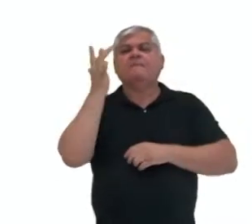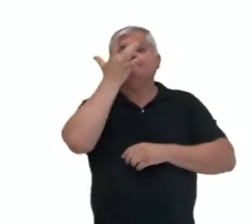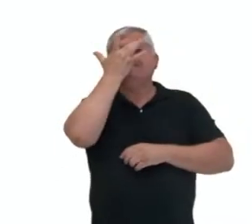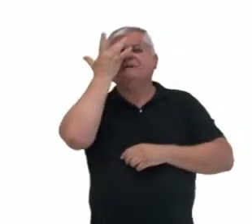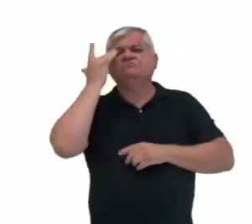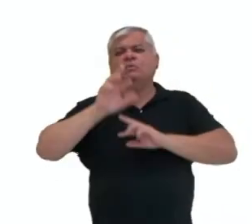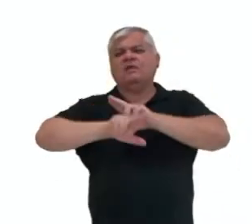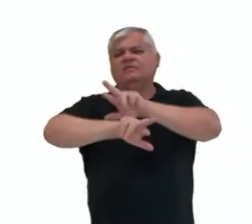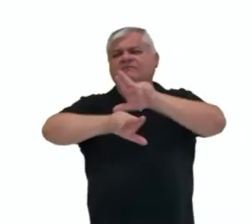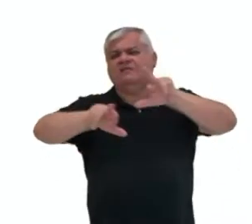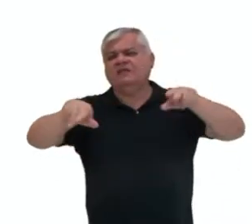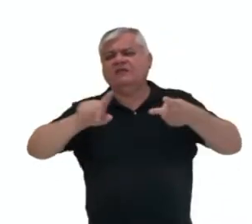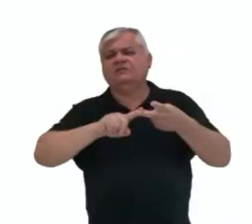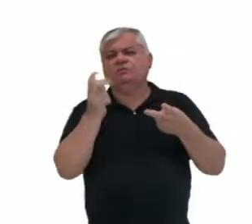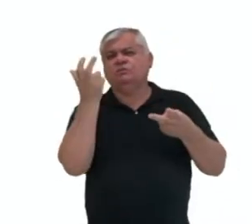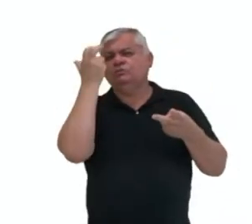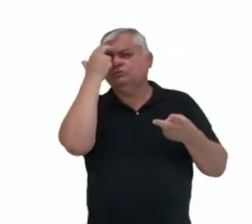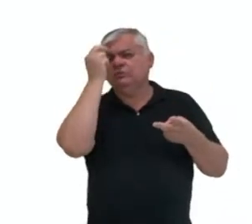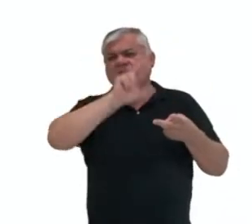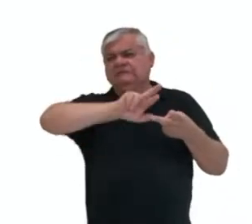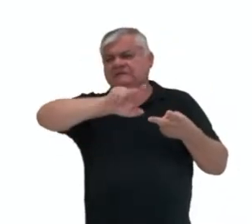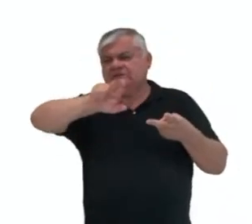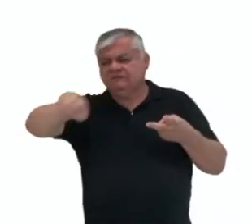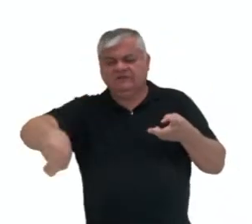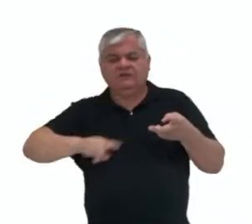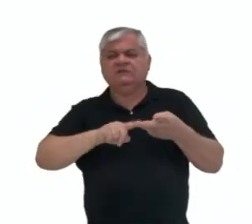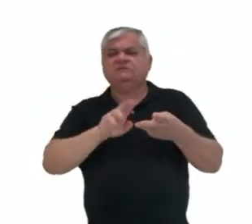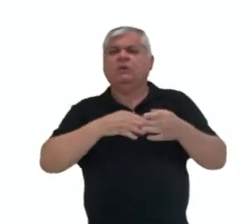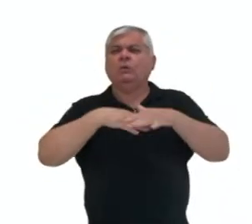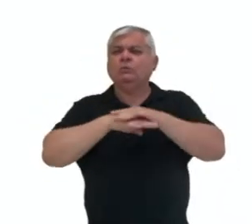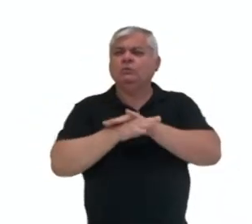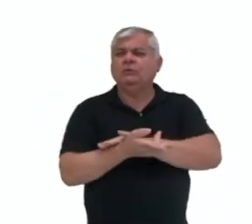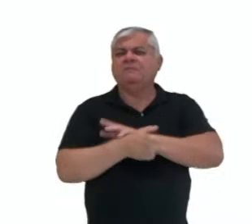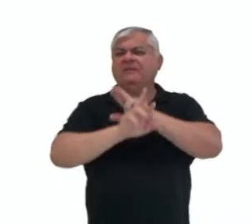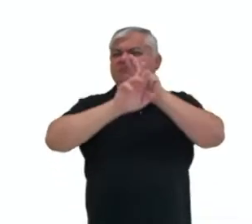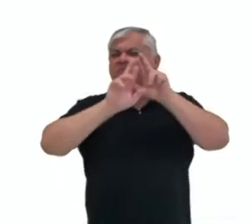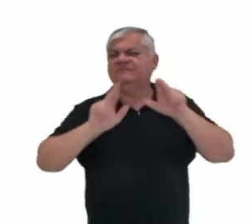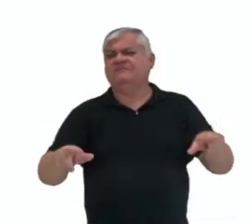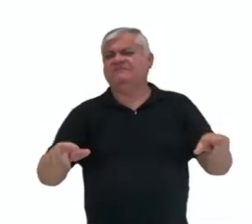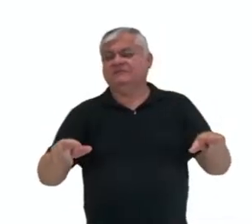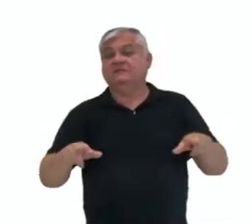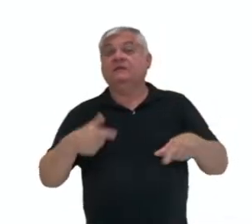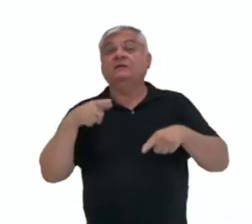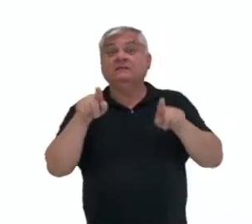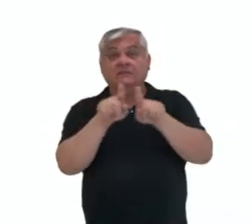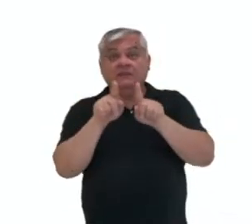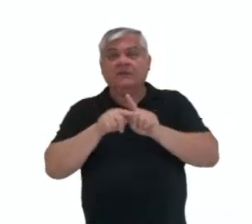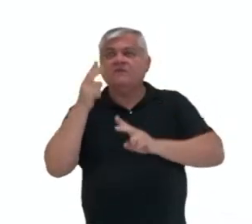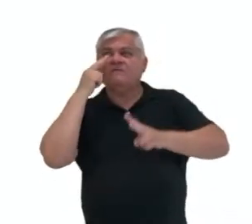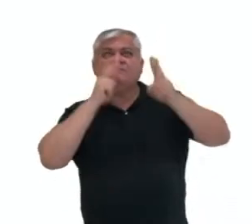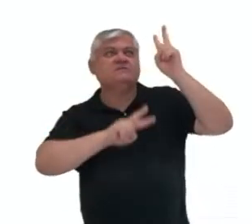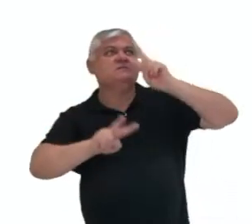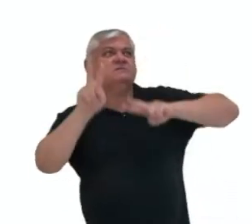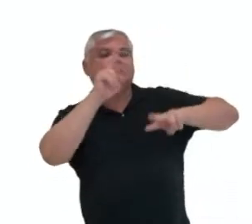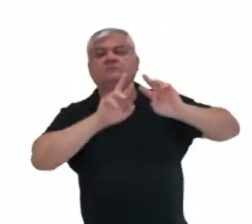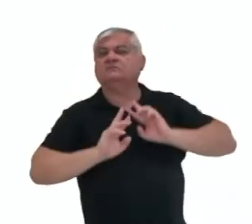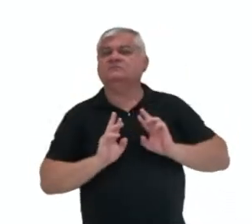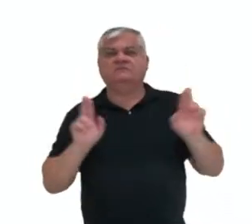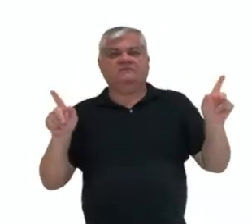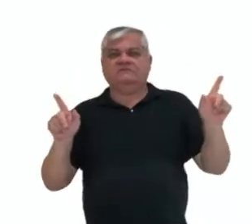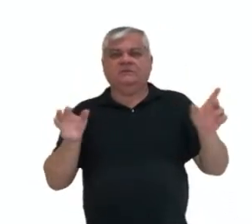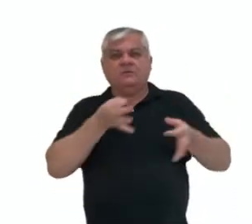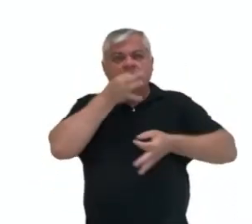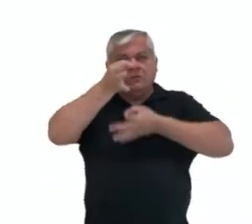etnias, culturais, costumes dentro outros, como há também uma variedade de visões e o quê?